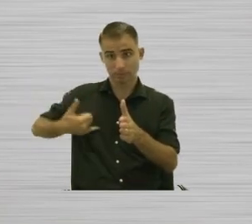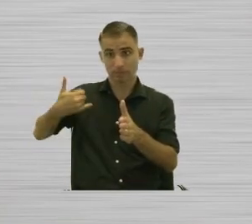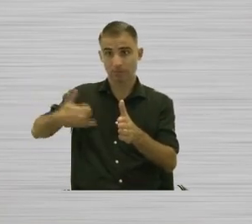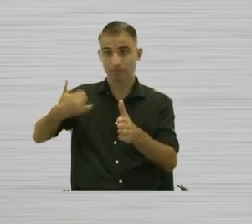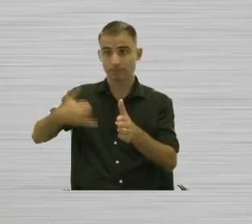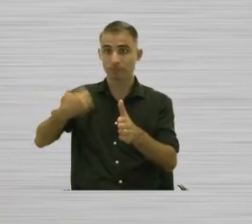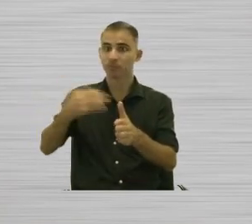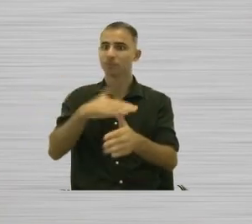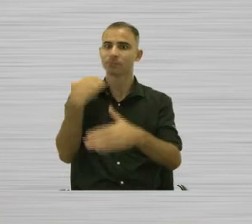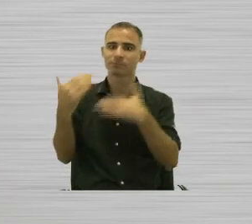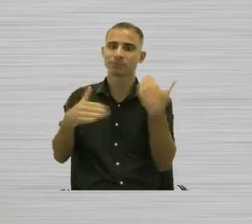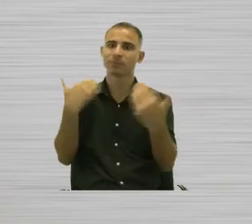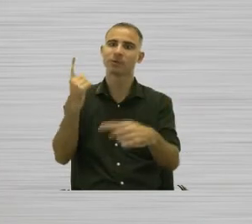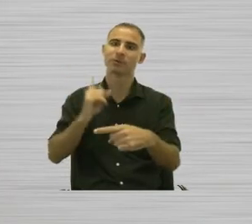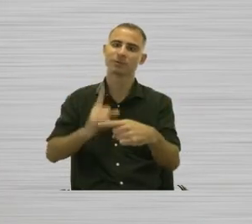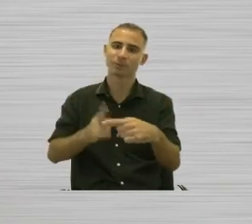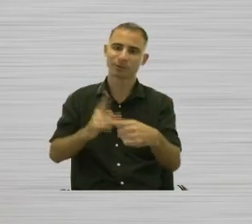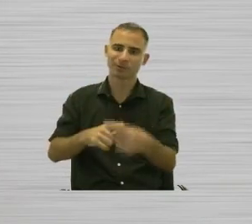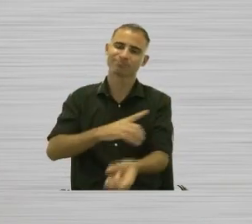população.